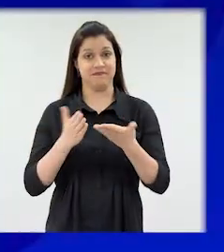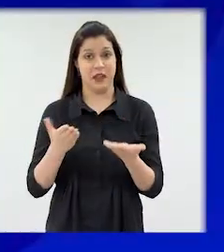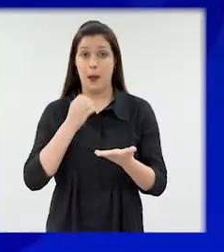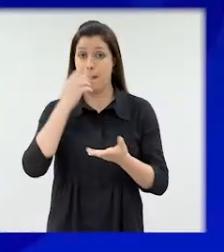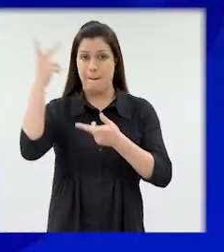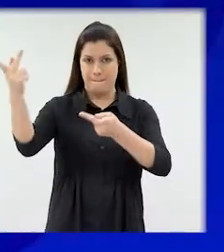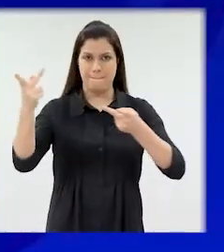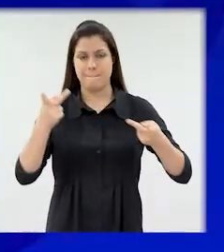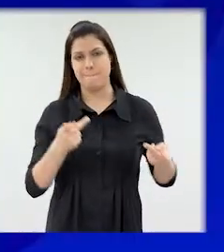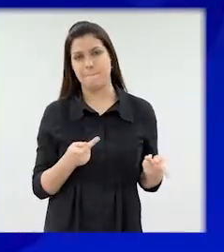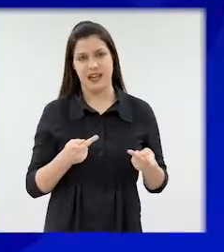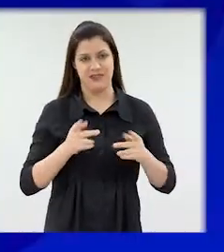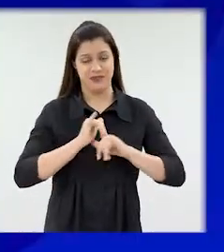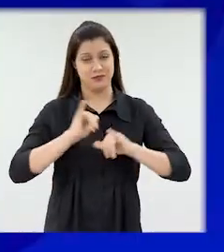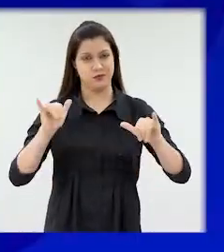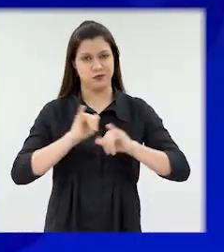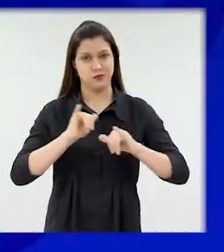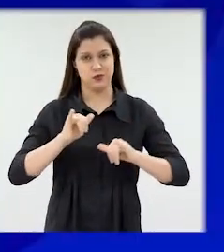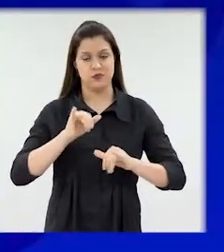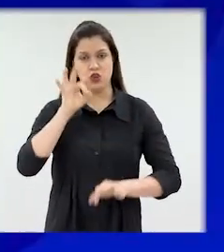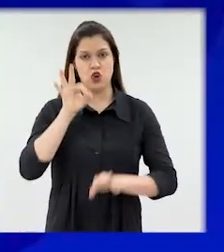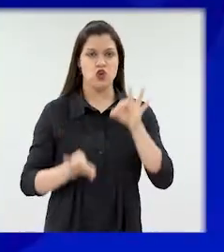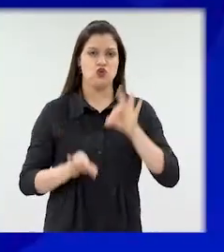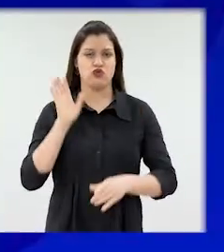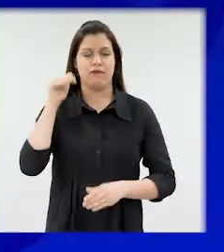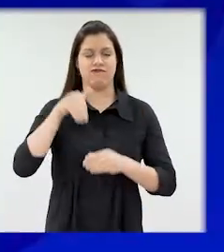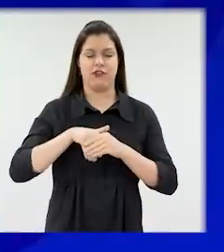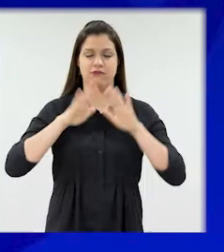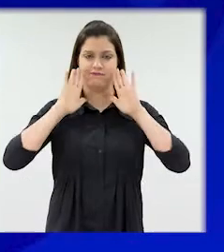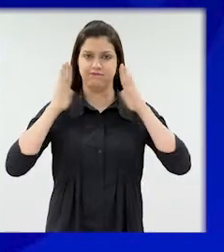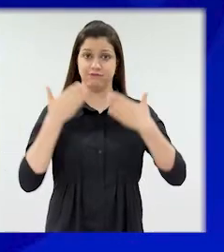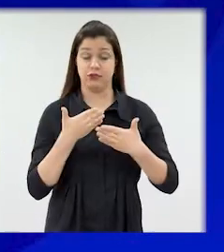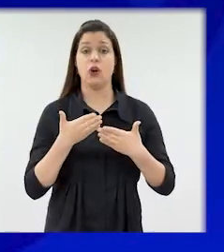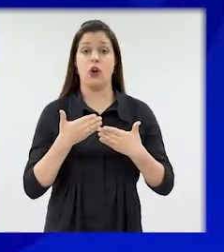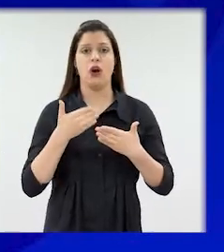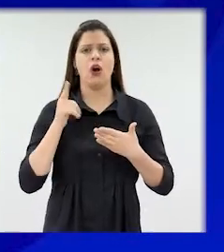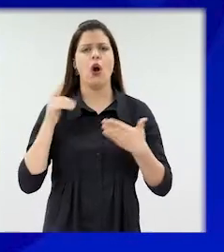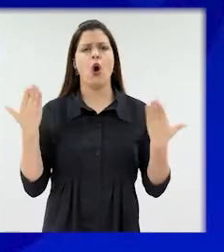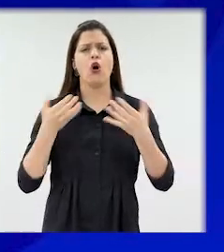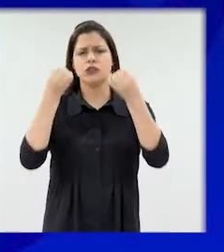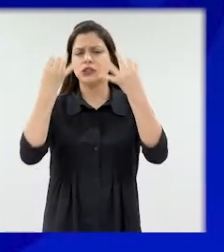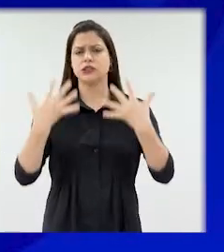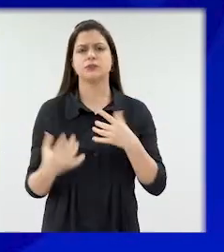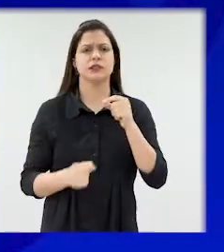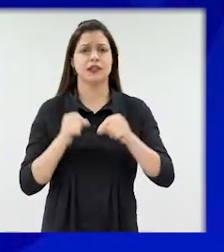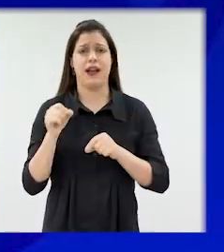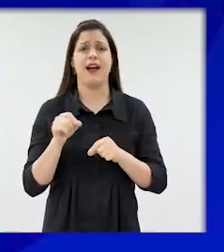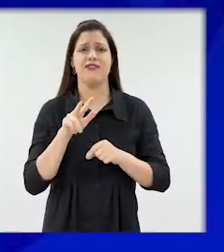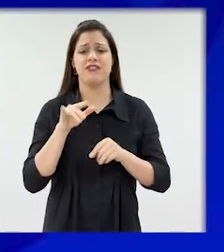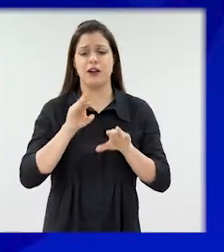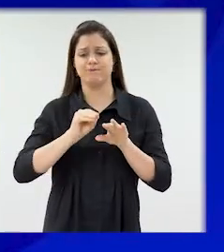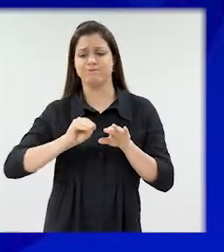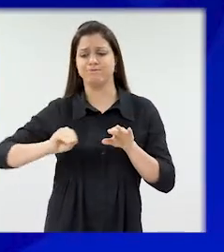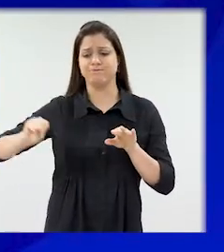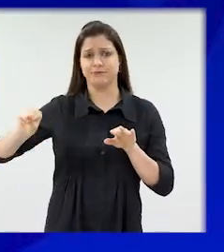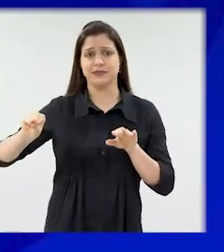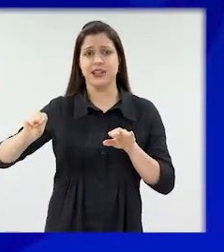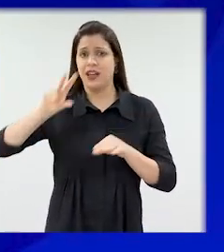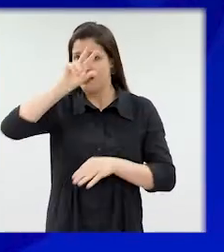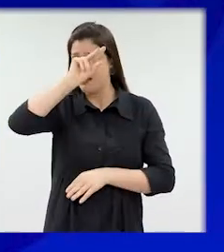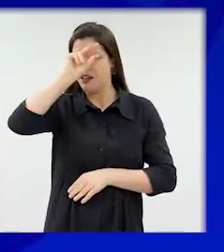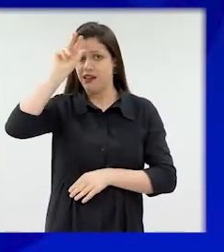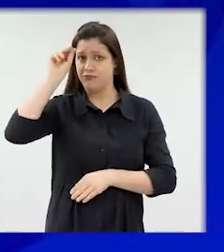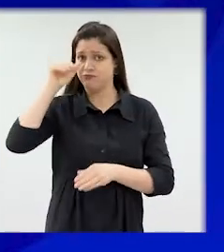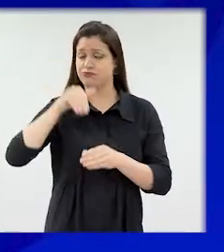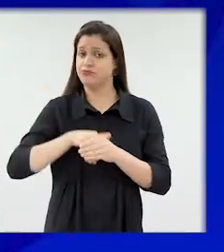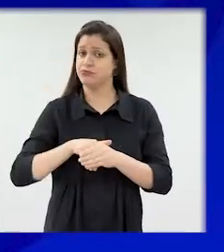Olá, seja muito bem-vindo a mais uma edição do Justiça Eleitoral em Foco. O programa de hoje vai falar sobre o adiamento das eleições municipais de